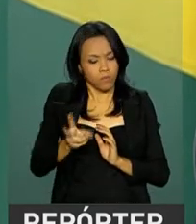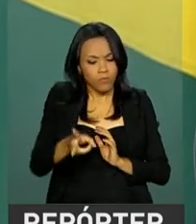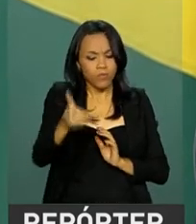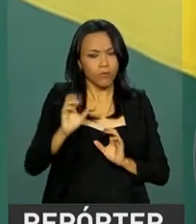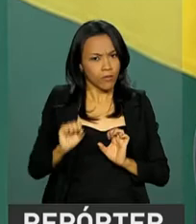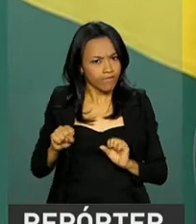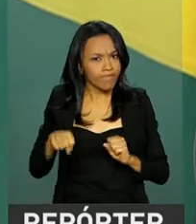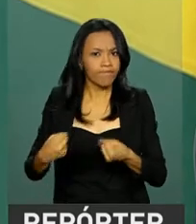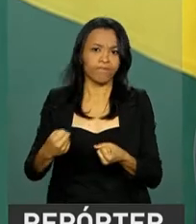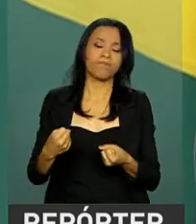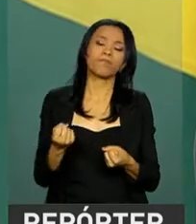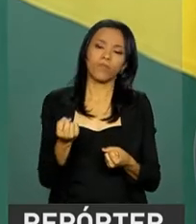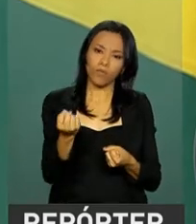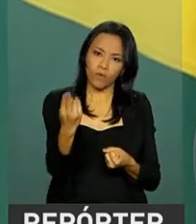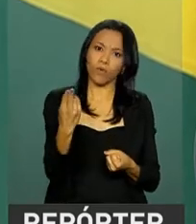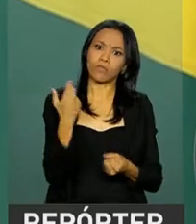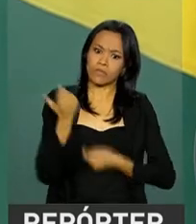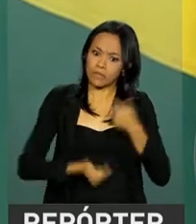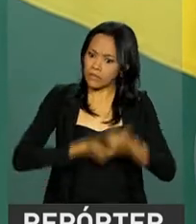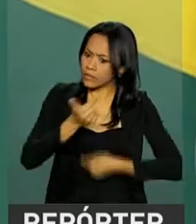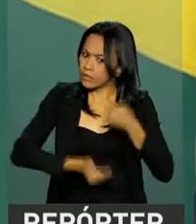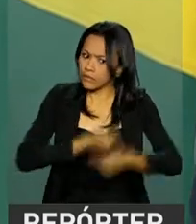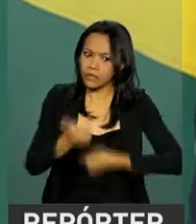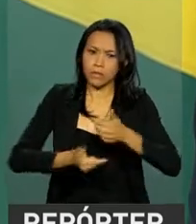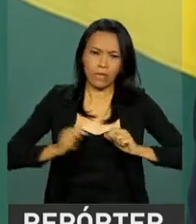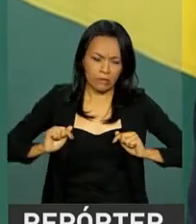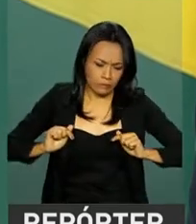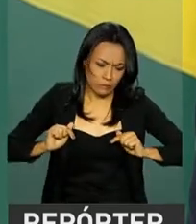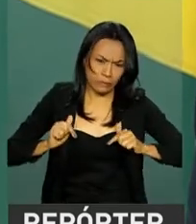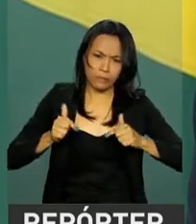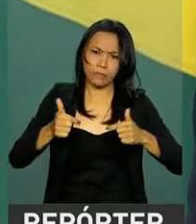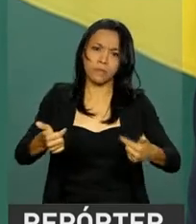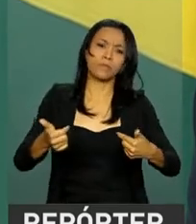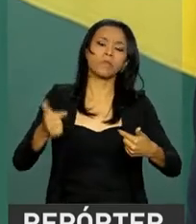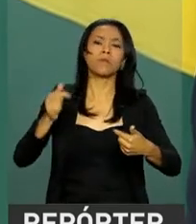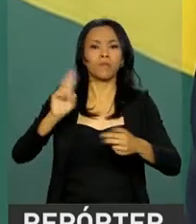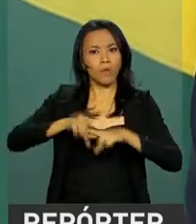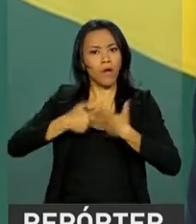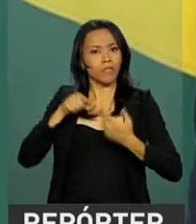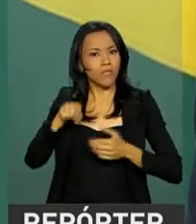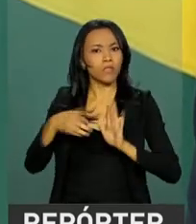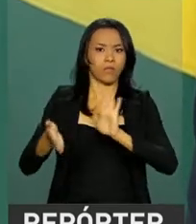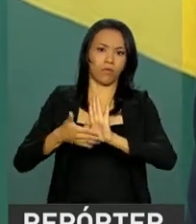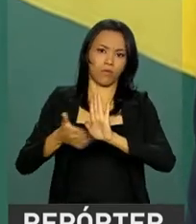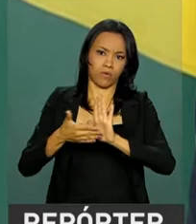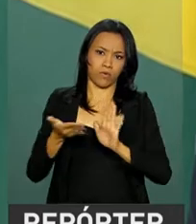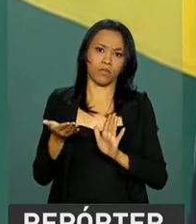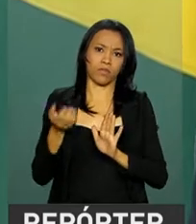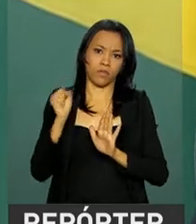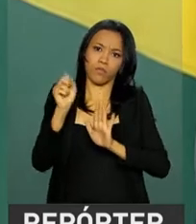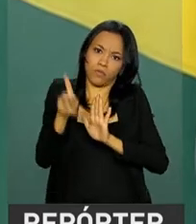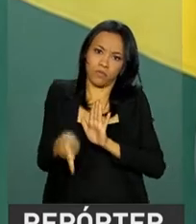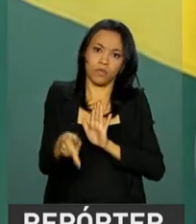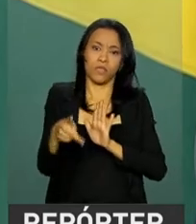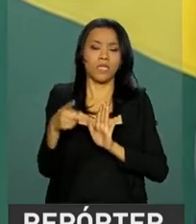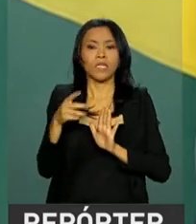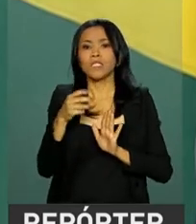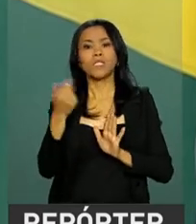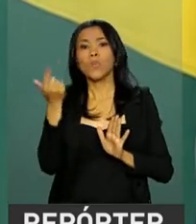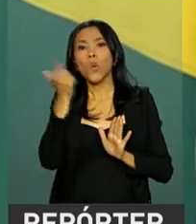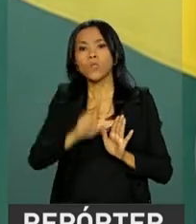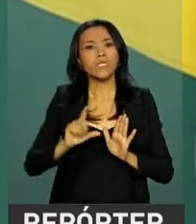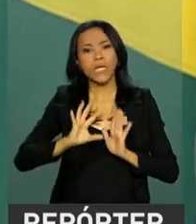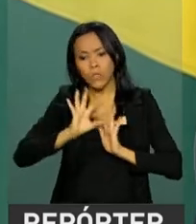nela vou trabalhar muito por ela embora digamos que você não consiga fazer tudo conjunto